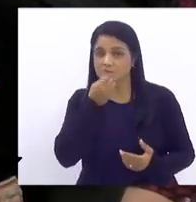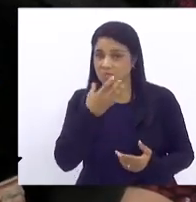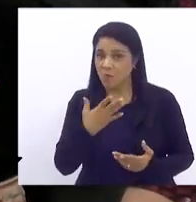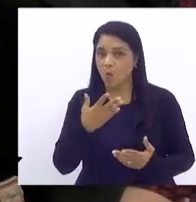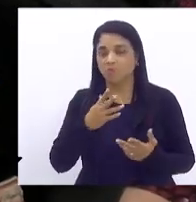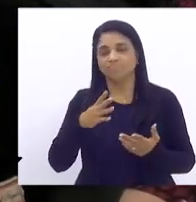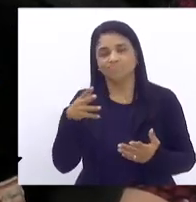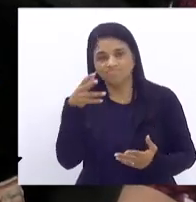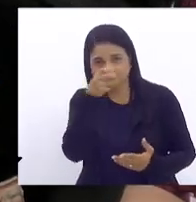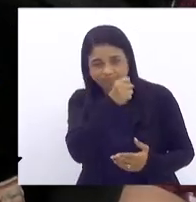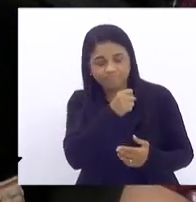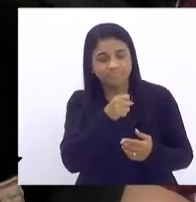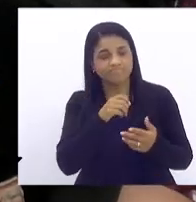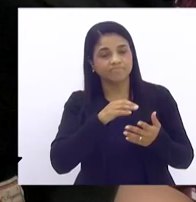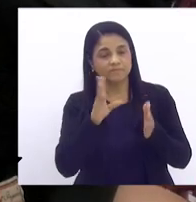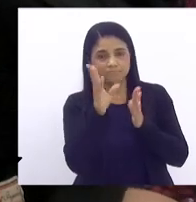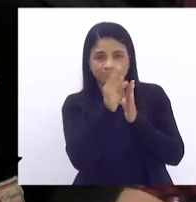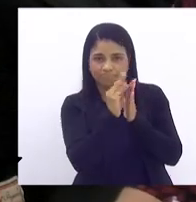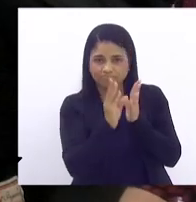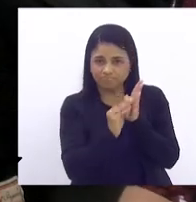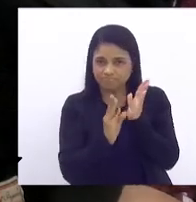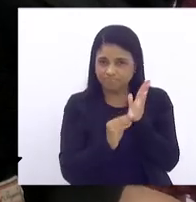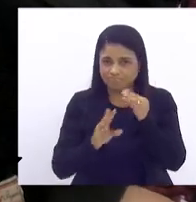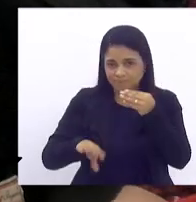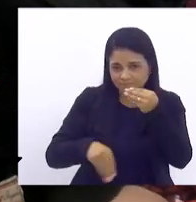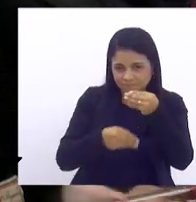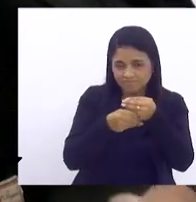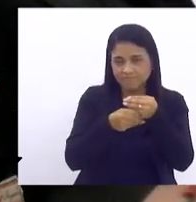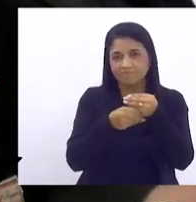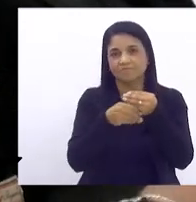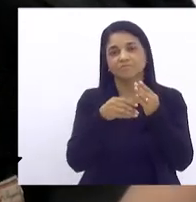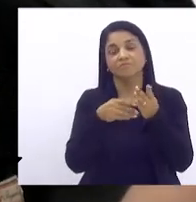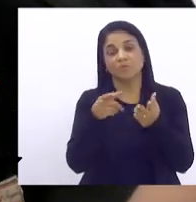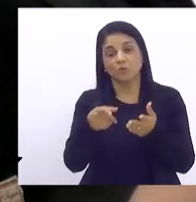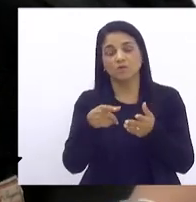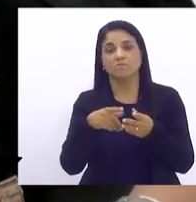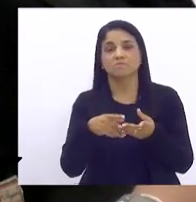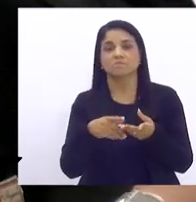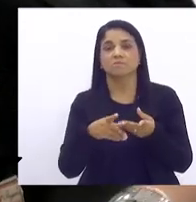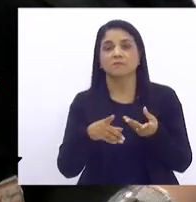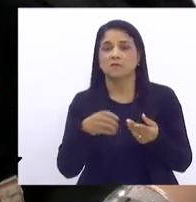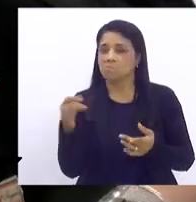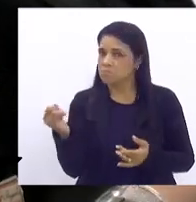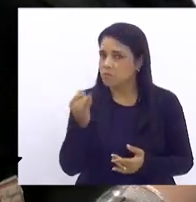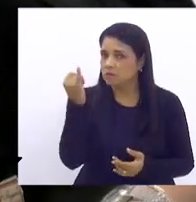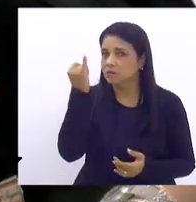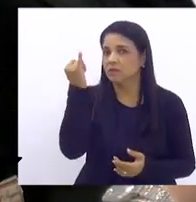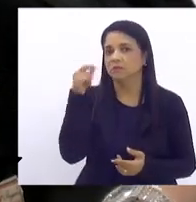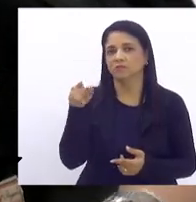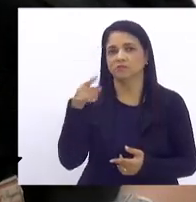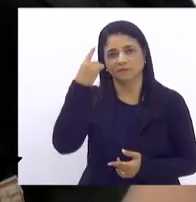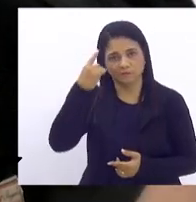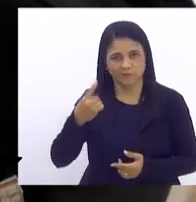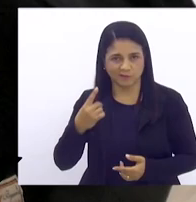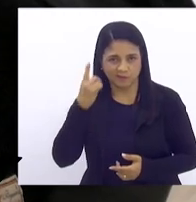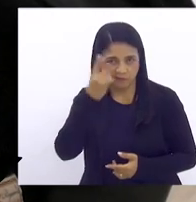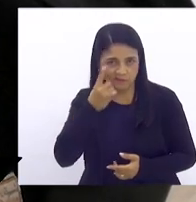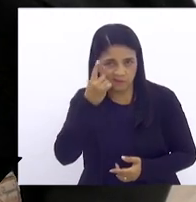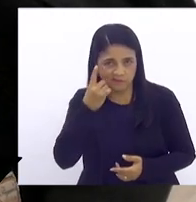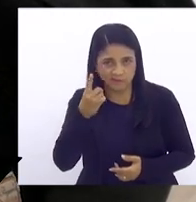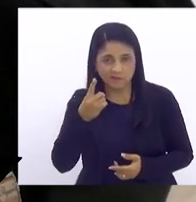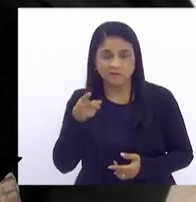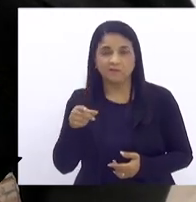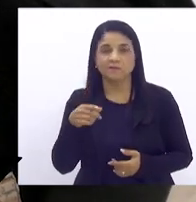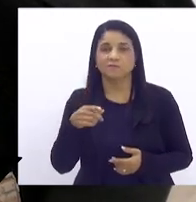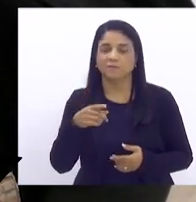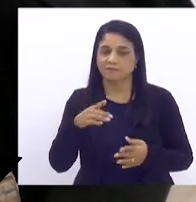puder reformular e acrescentar o recorte que Vossa Excelência traz, que é muito importante, eu acho que vai ficar